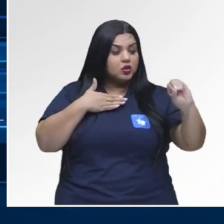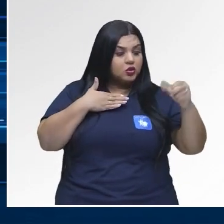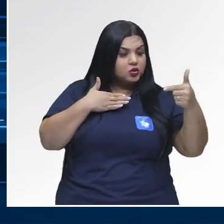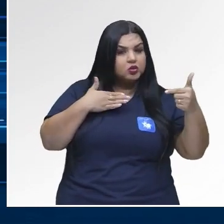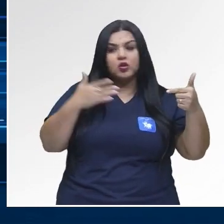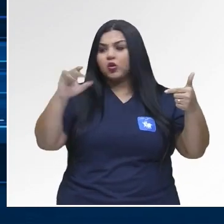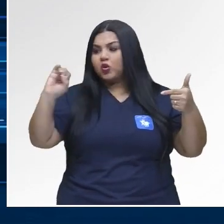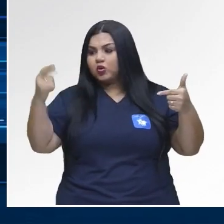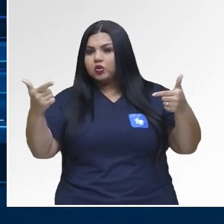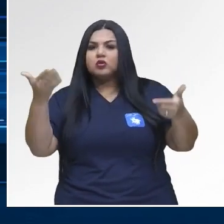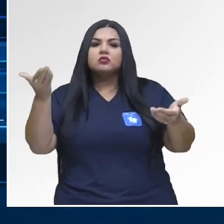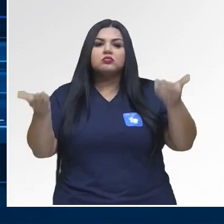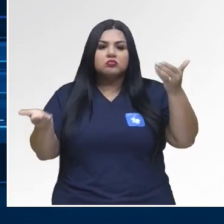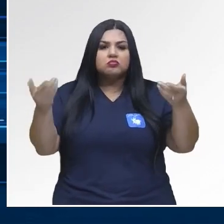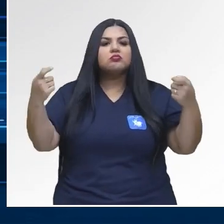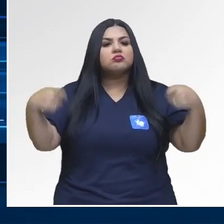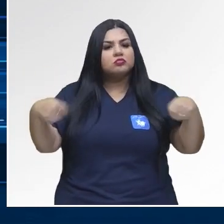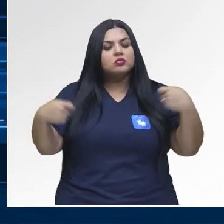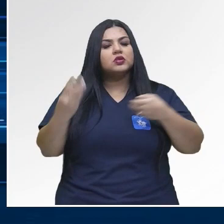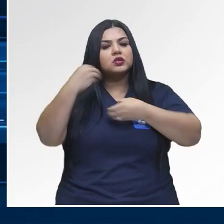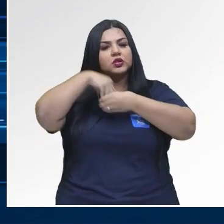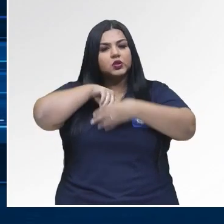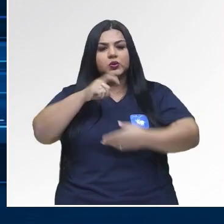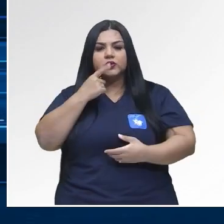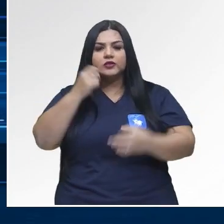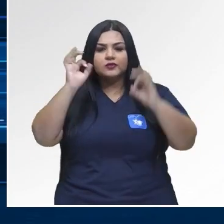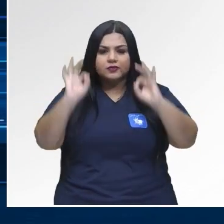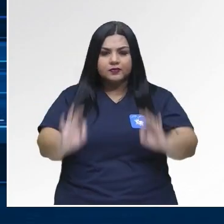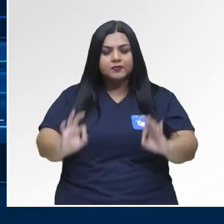quantidade de gás carbônico no sangue, tá certo?